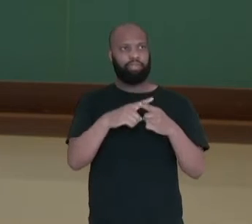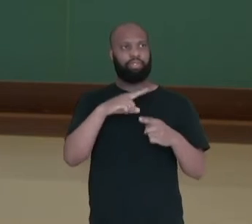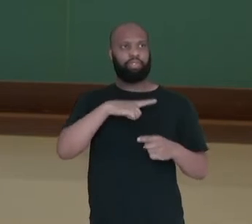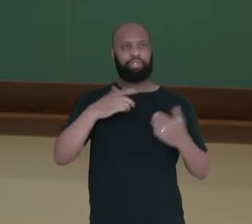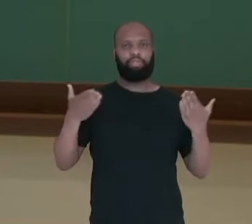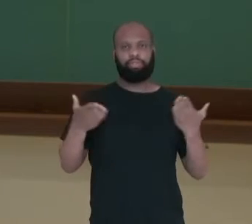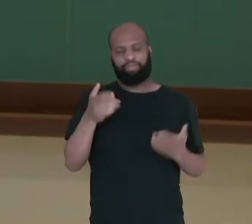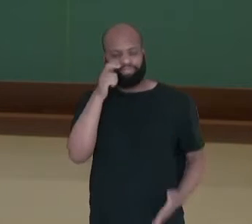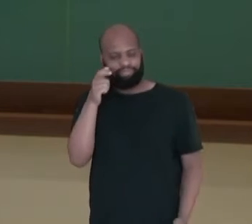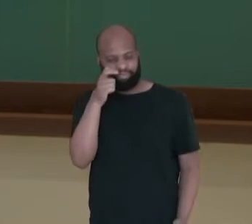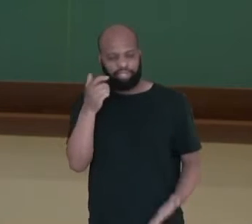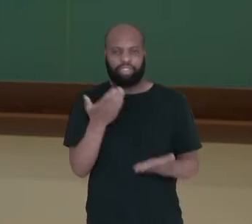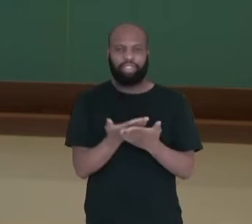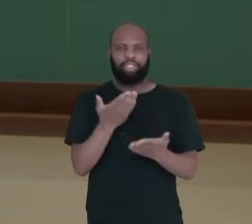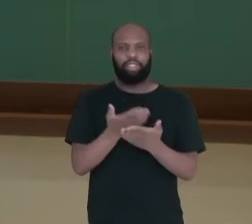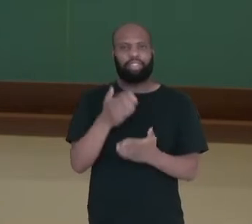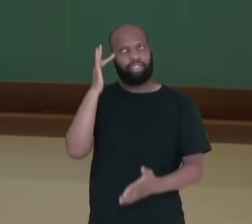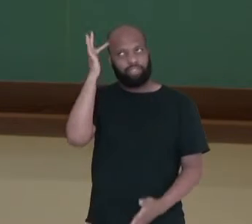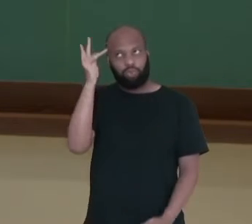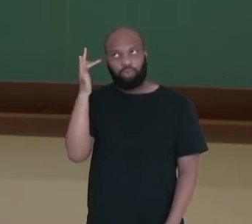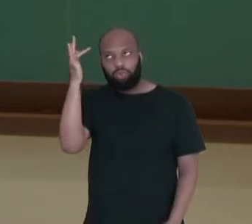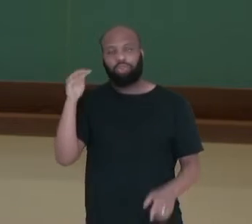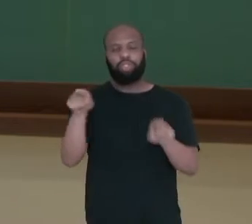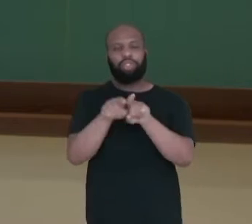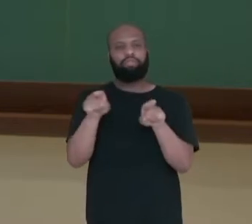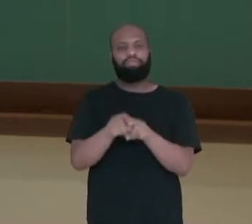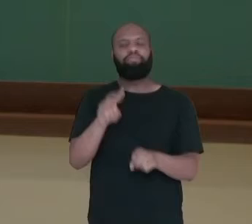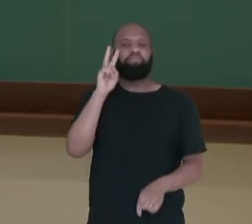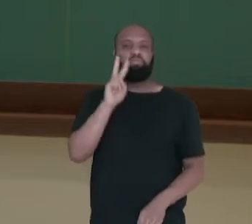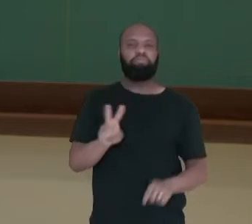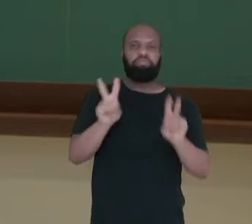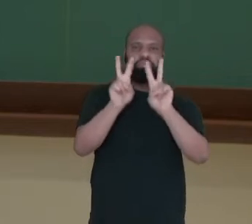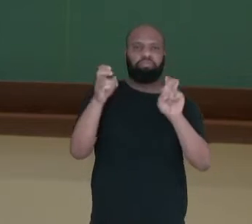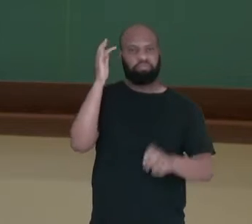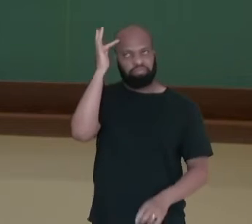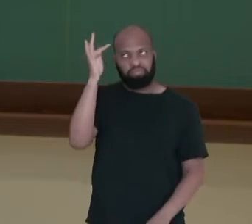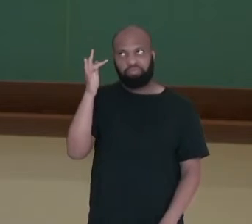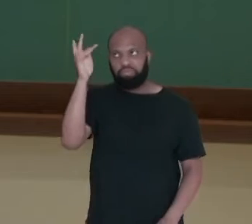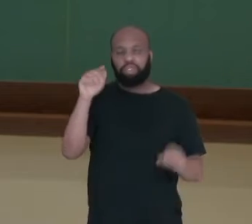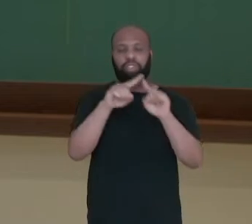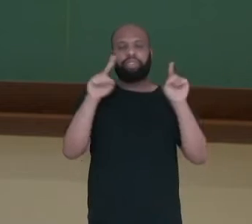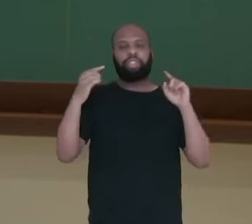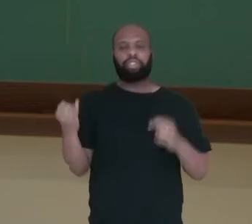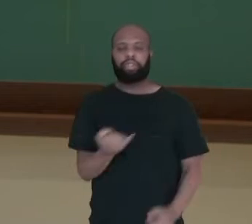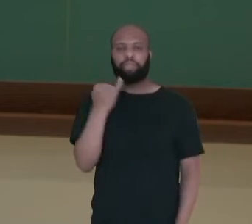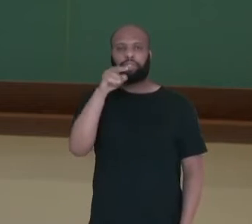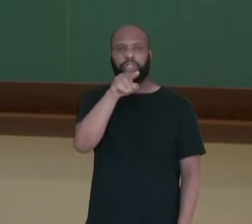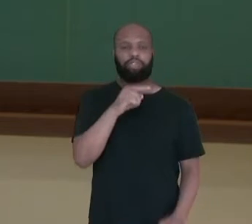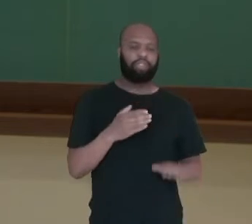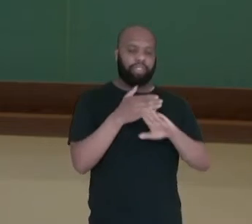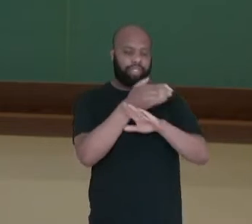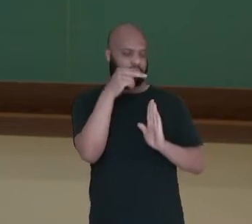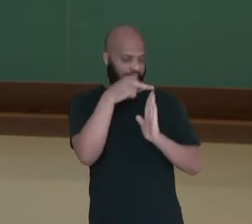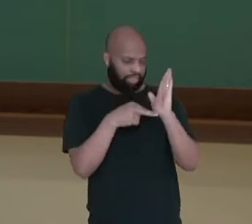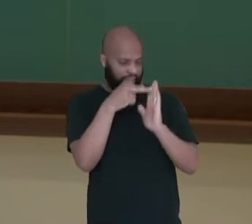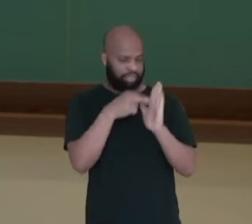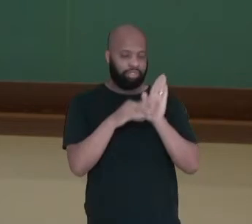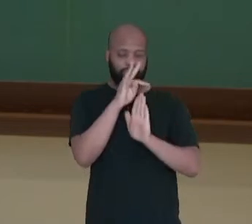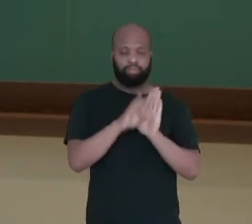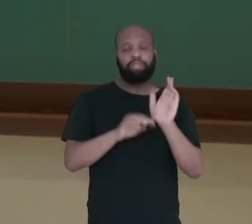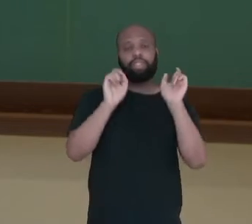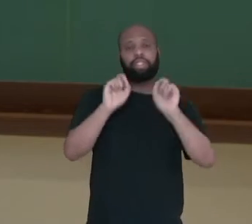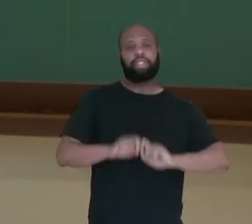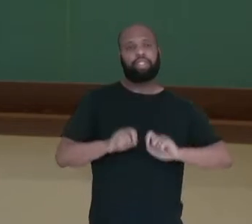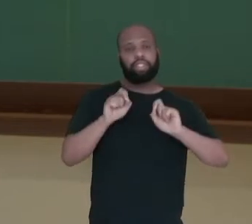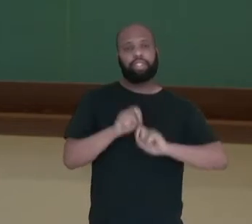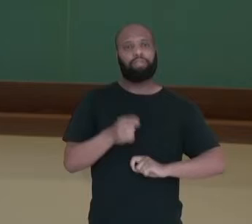gente assistir a aula de filosofia, ouvir sobre filosofia e tudo mais, é legal a gente ir aos textos. E é possível você